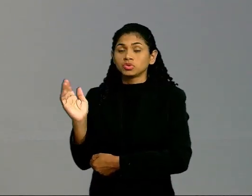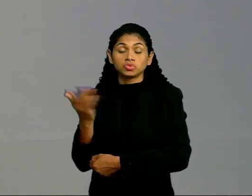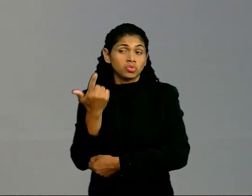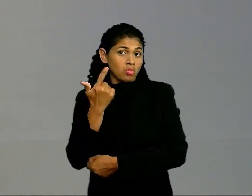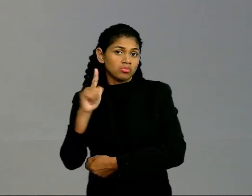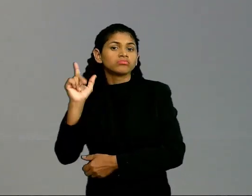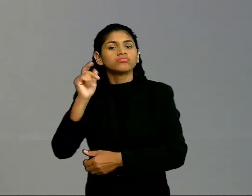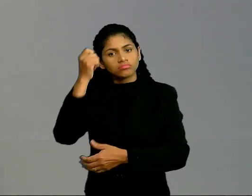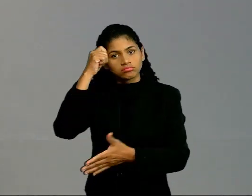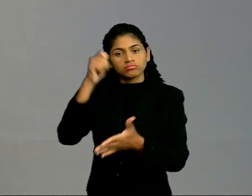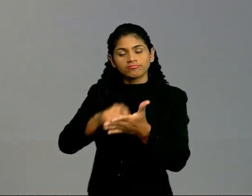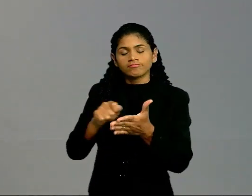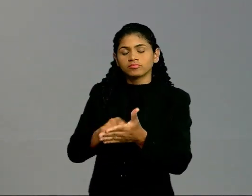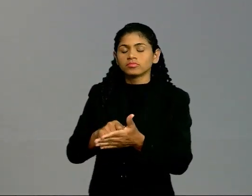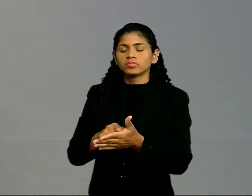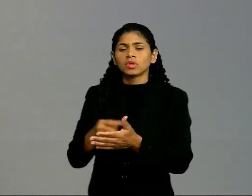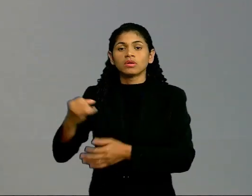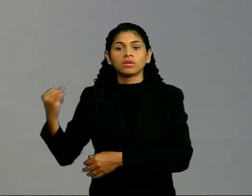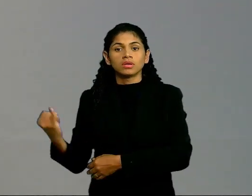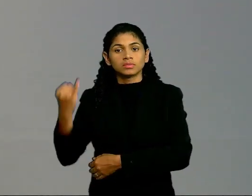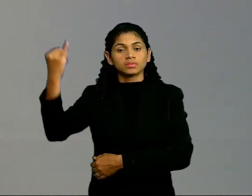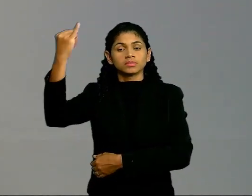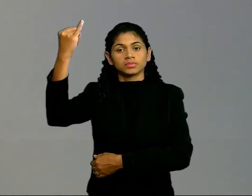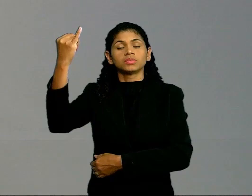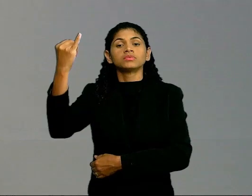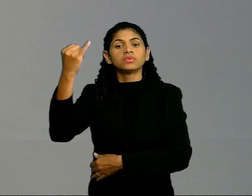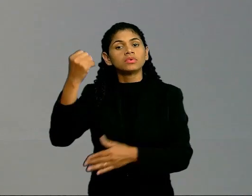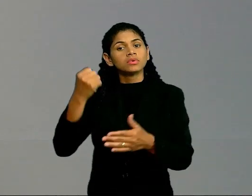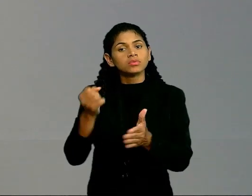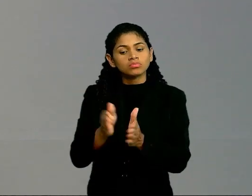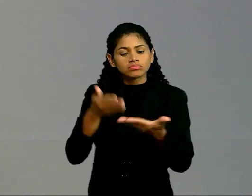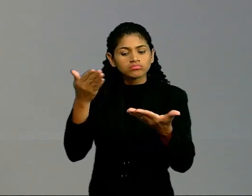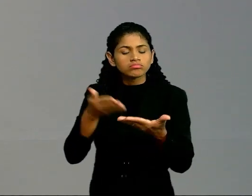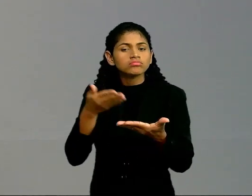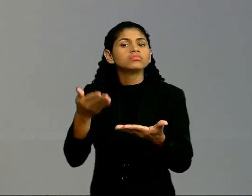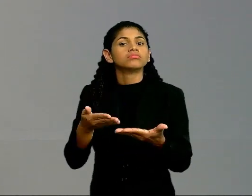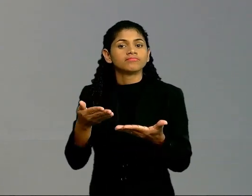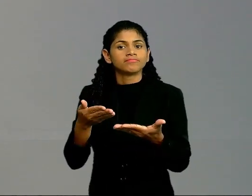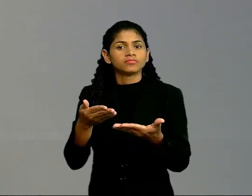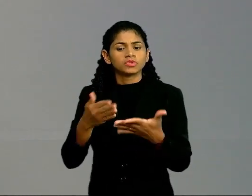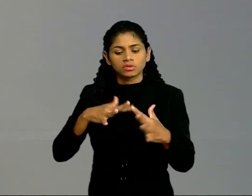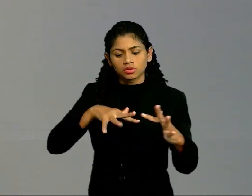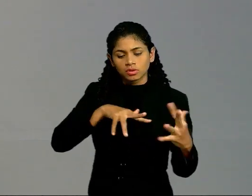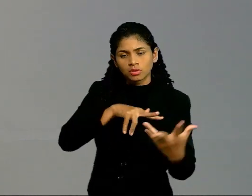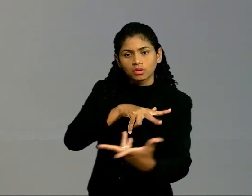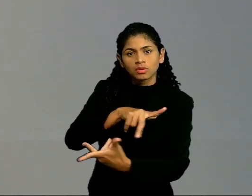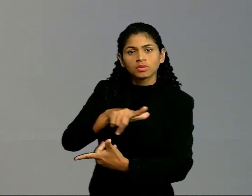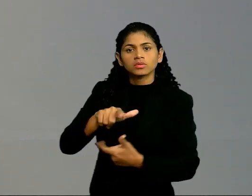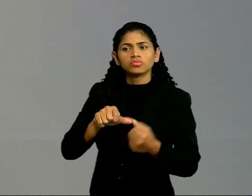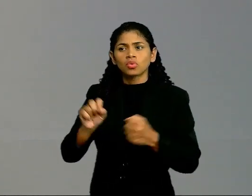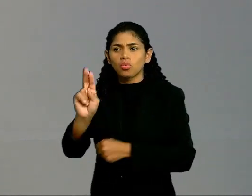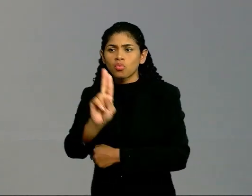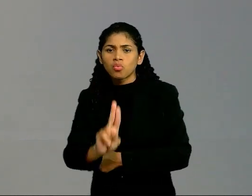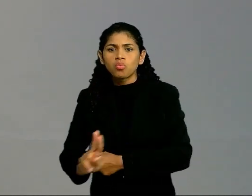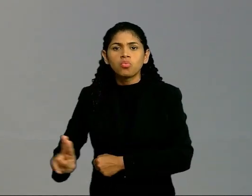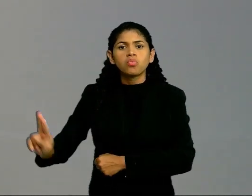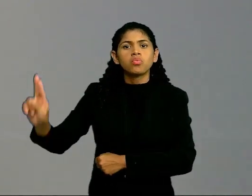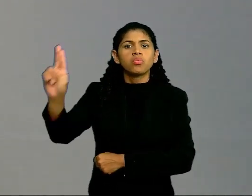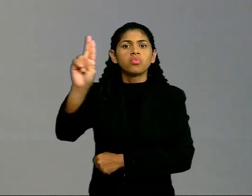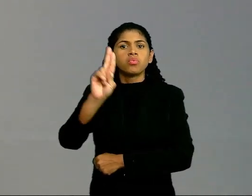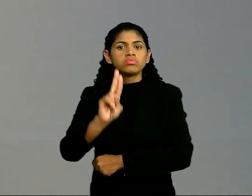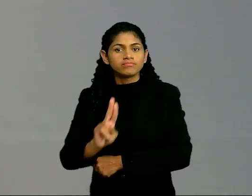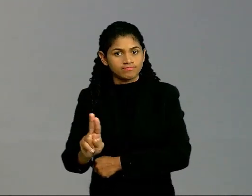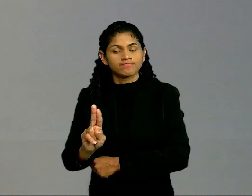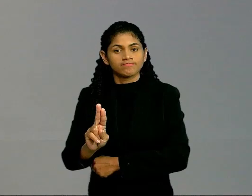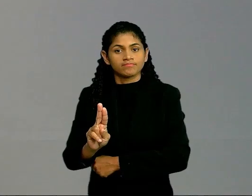a importância daquela produção, a universalidade de todo aquele contexto em que a obra